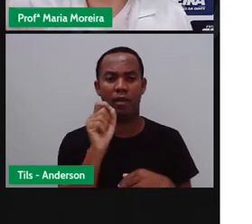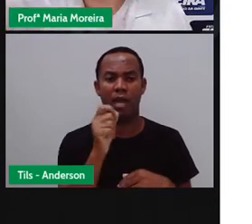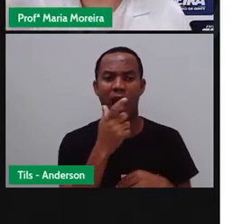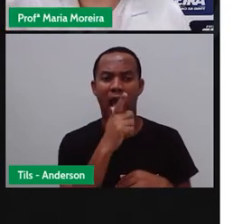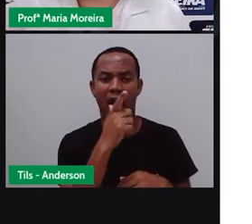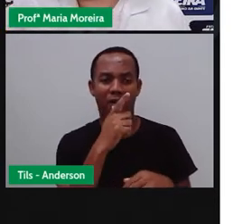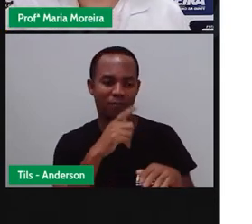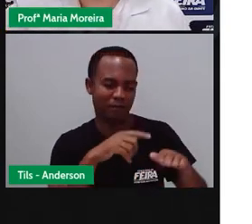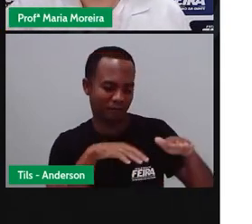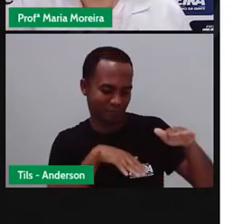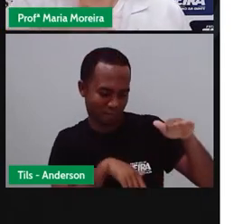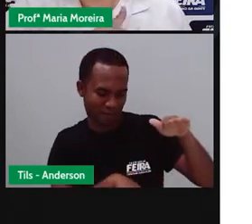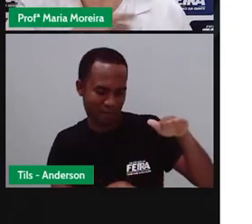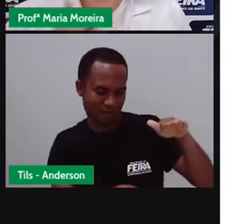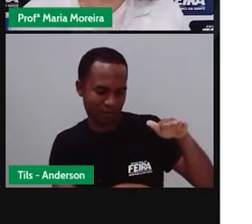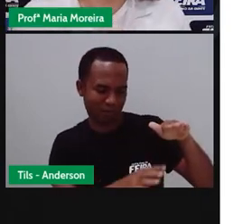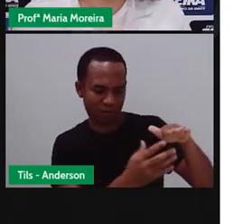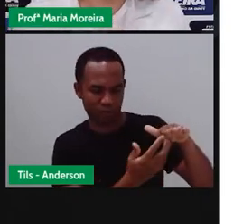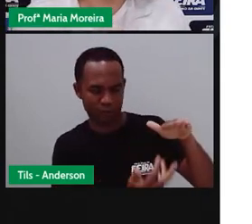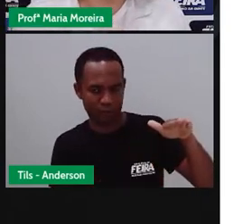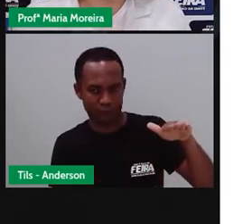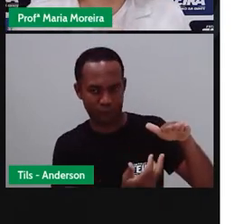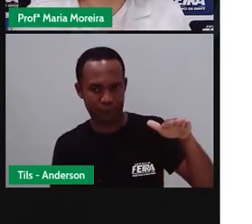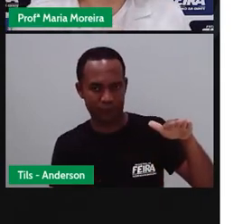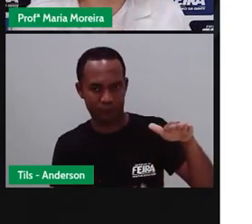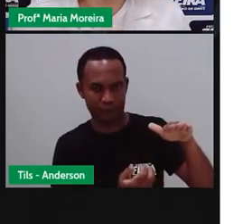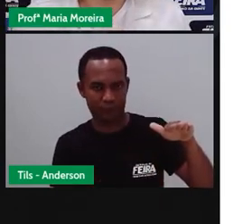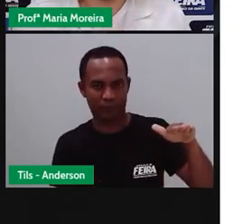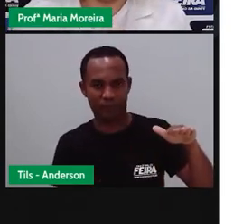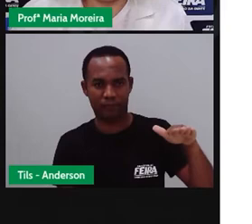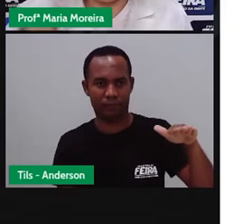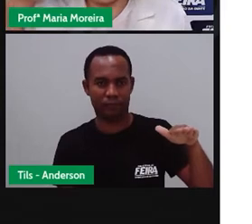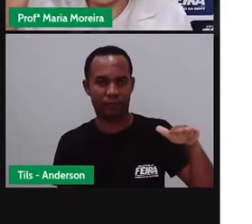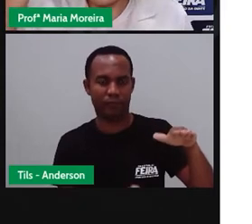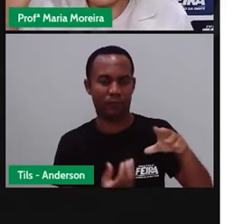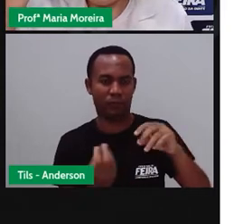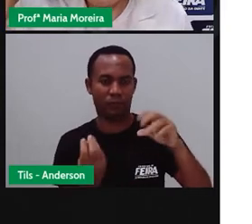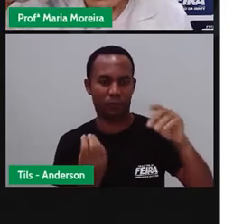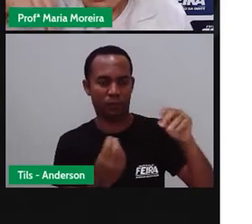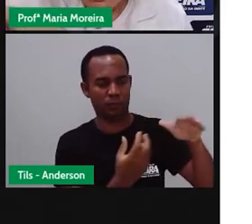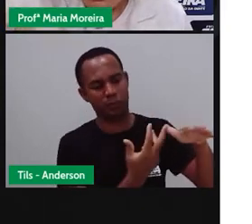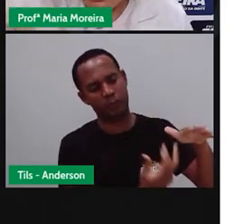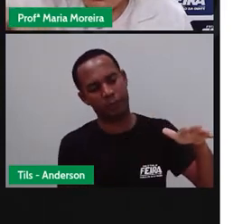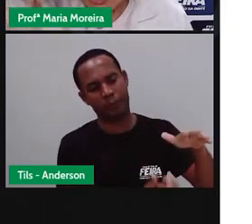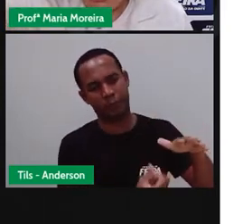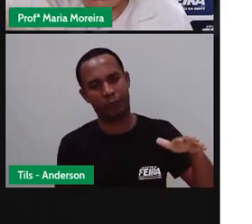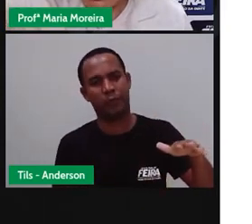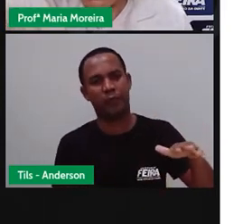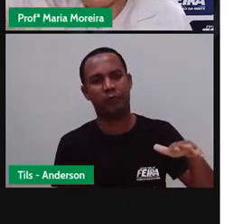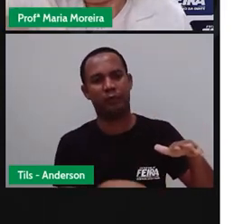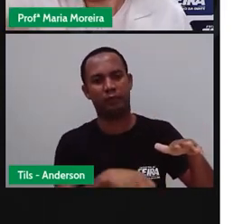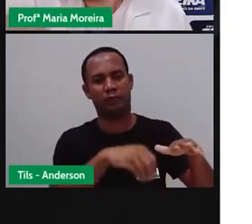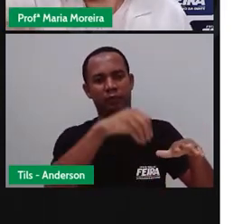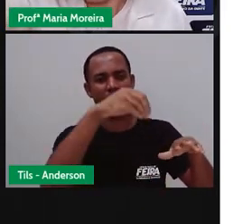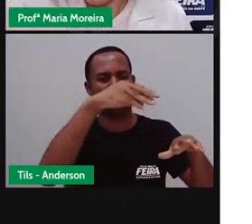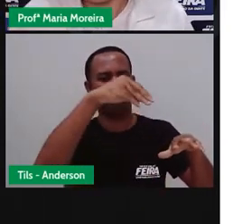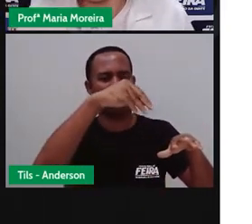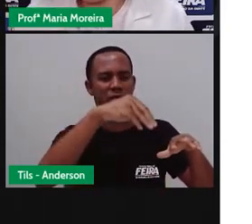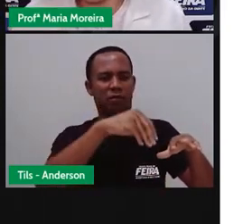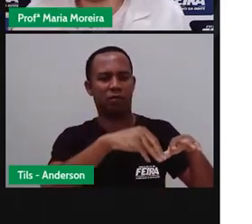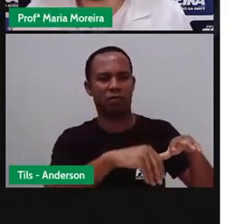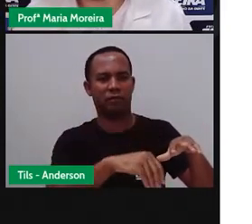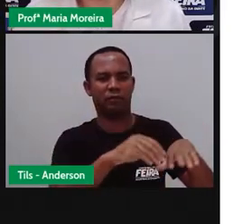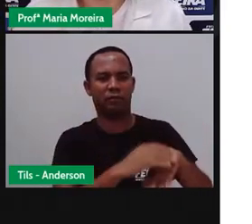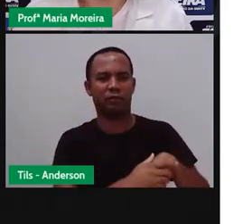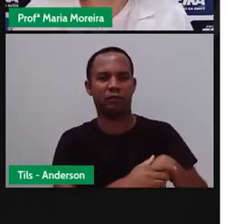aquela camada de água que fica abaixo do solo com o chorume, que é aquele líquido que a gente, quando tira o saco do lixo, fica ali